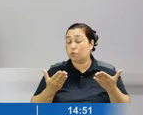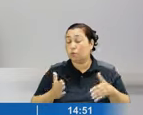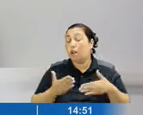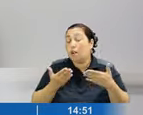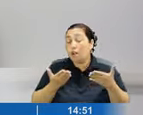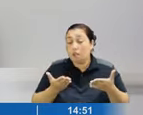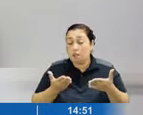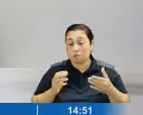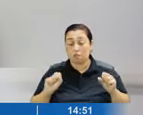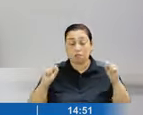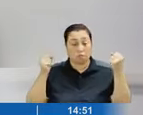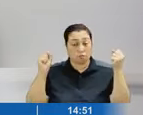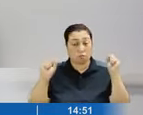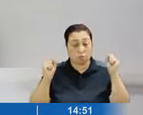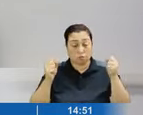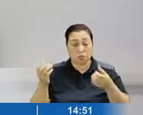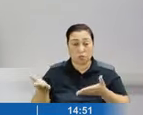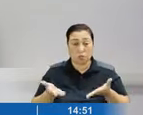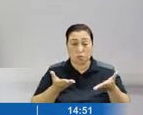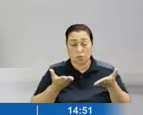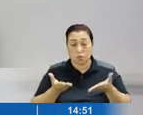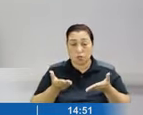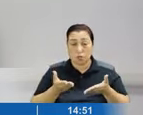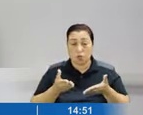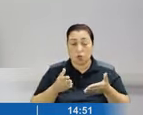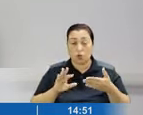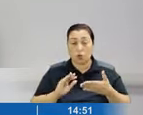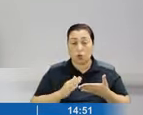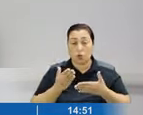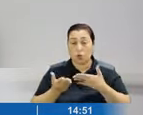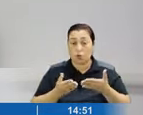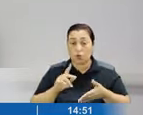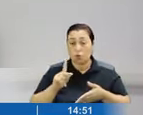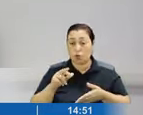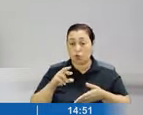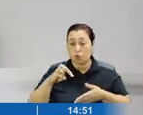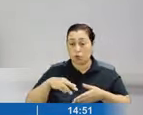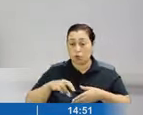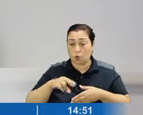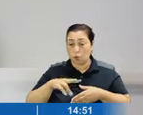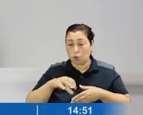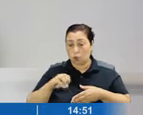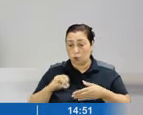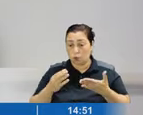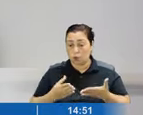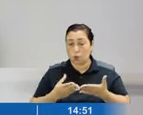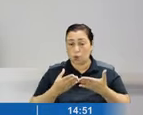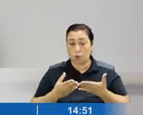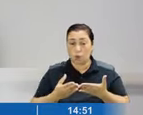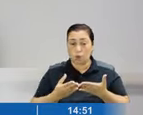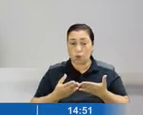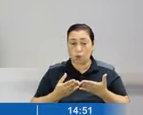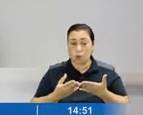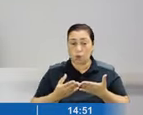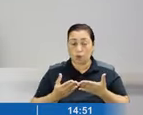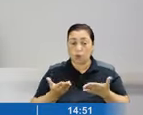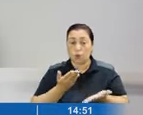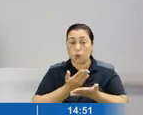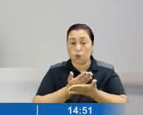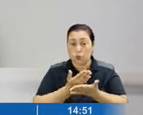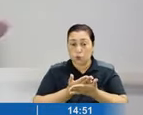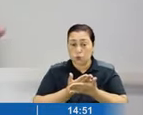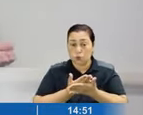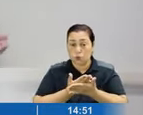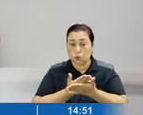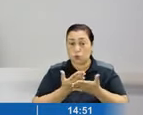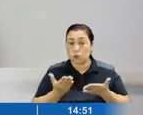de bem-estar, hormônios que atuam muito favorável nessa multiplicação celular. Esses estudos têm